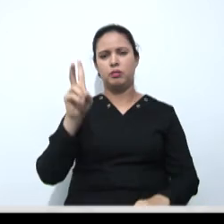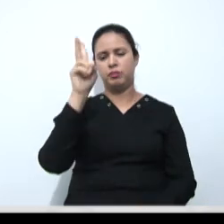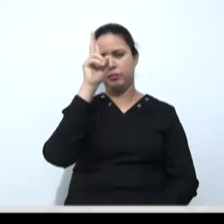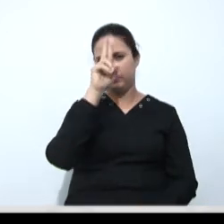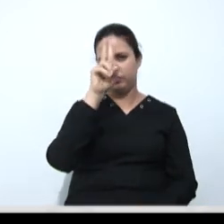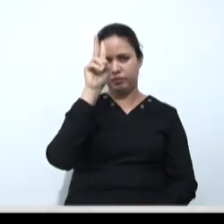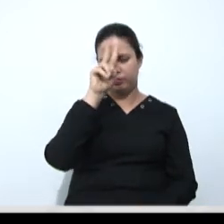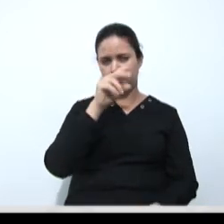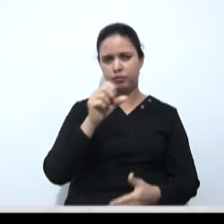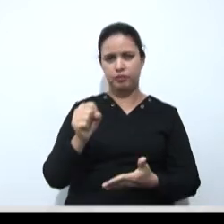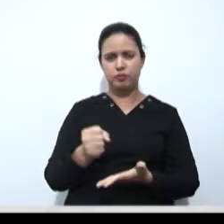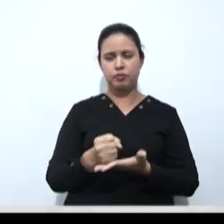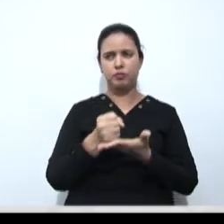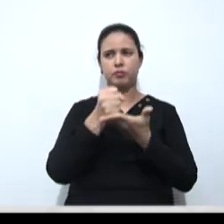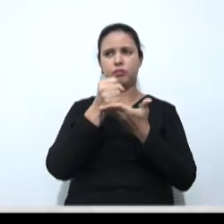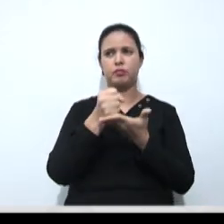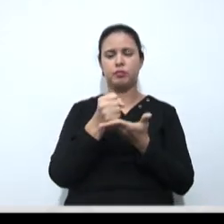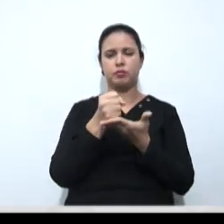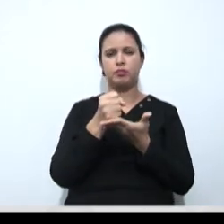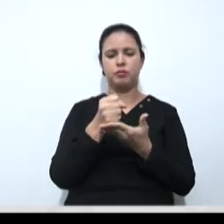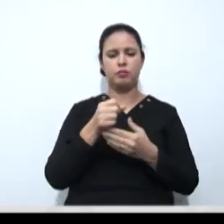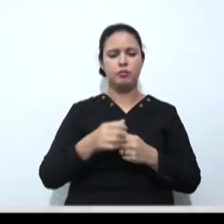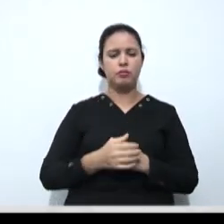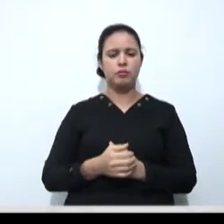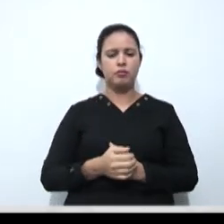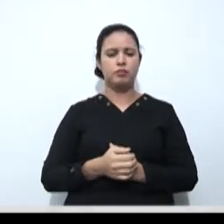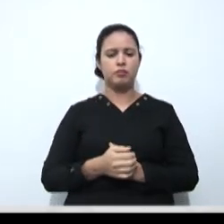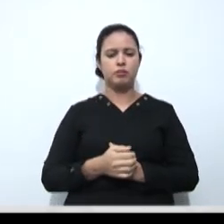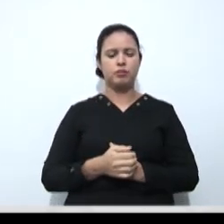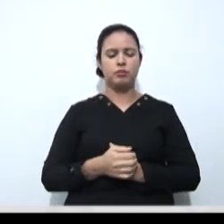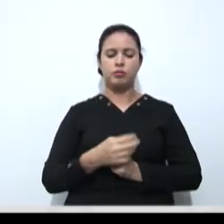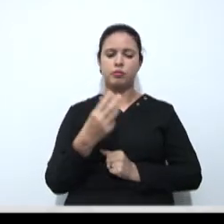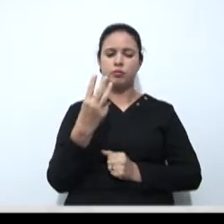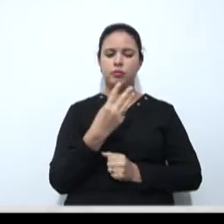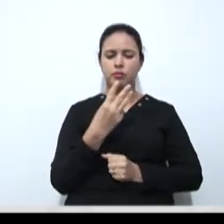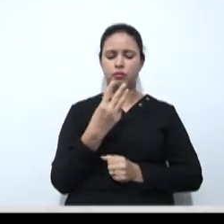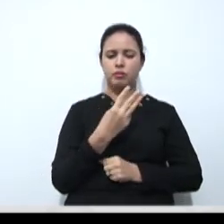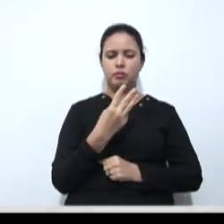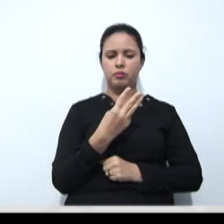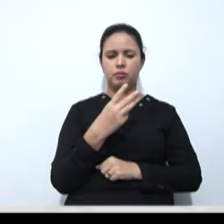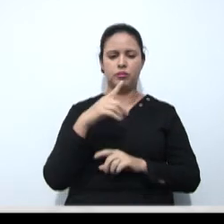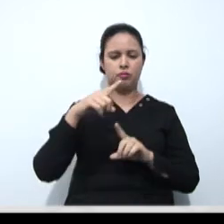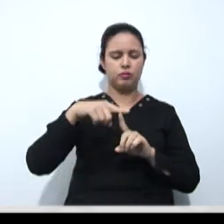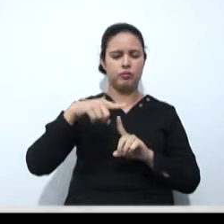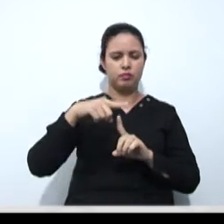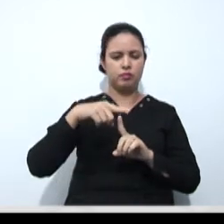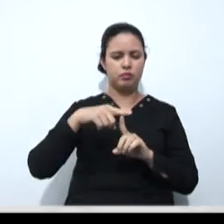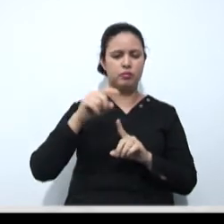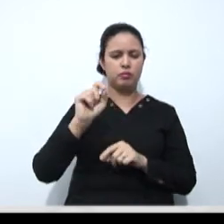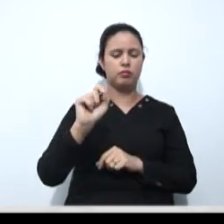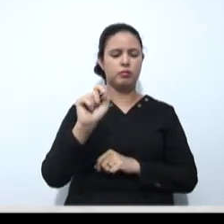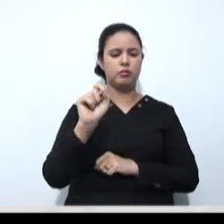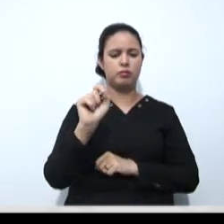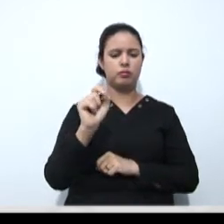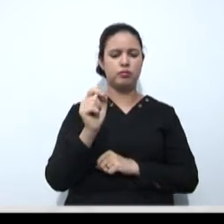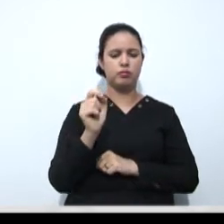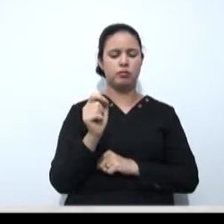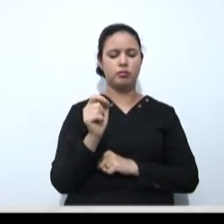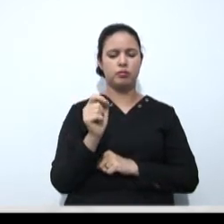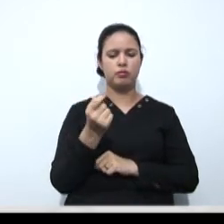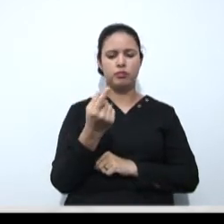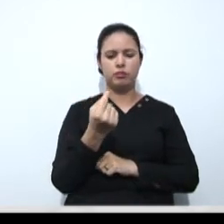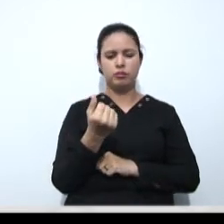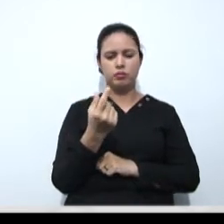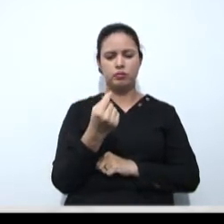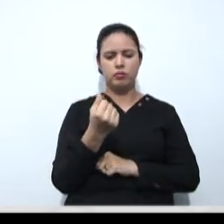resgatadas ou apoiadas por um investidor anjo. Um terceiro tipo de fonte de financiamento é o